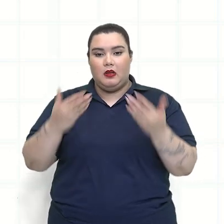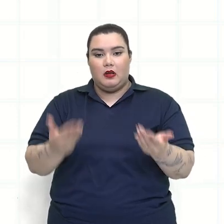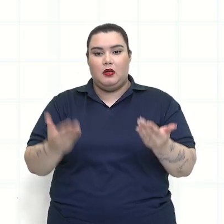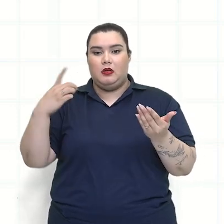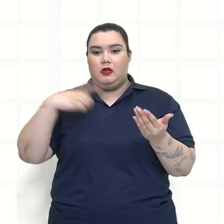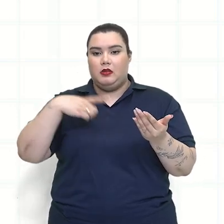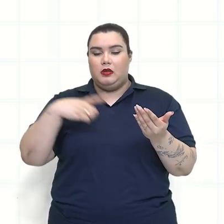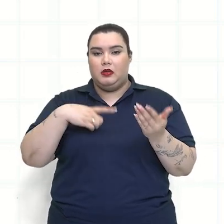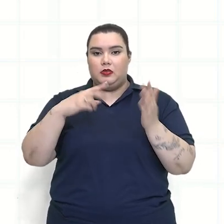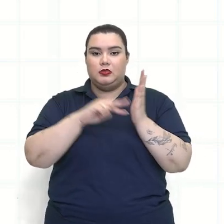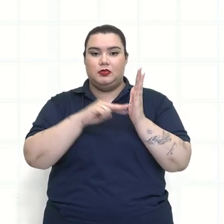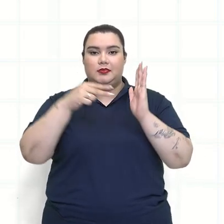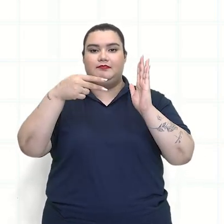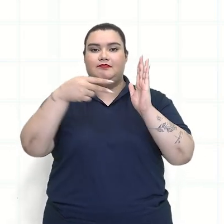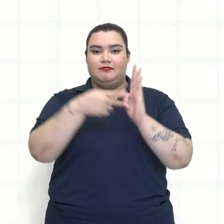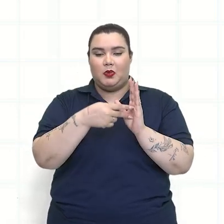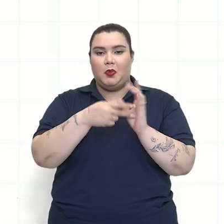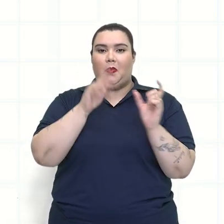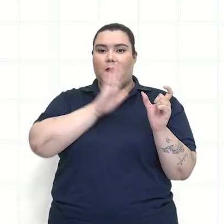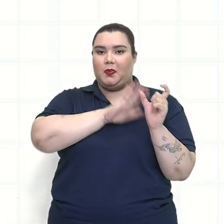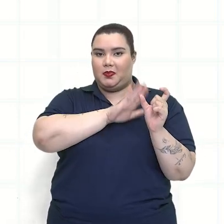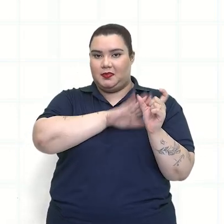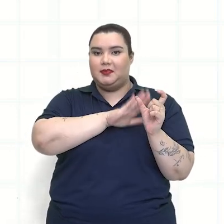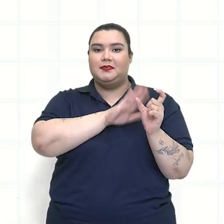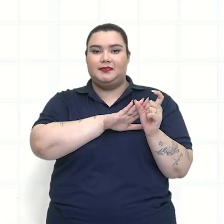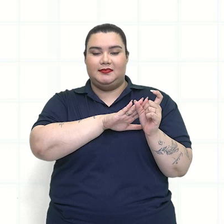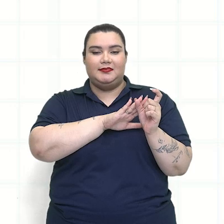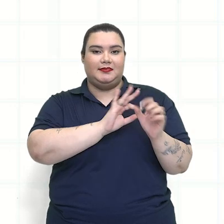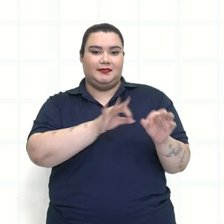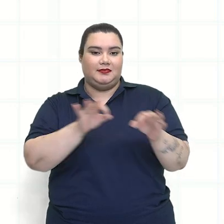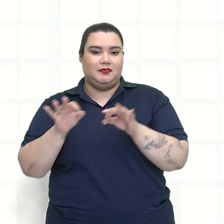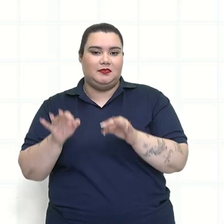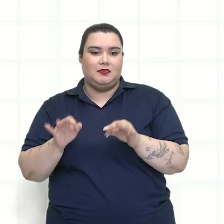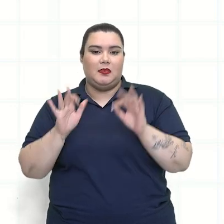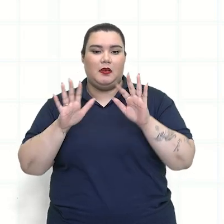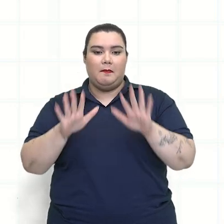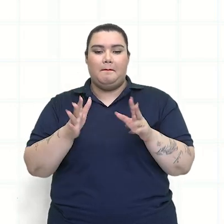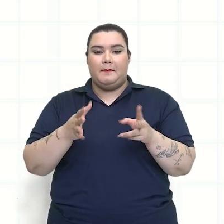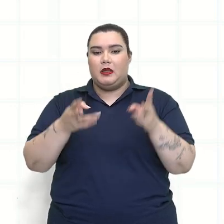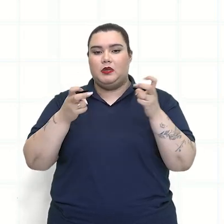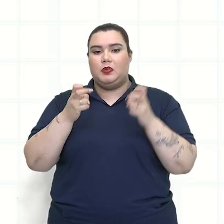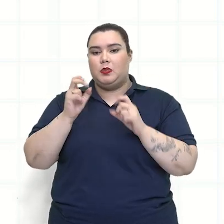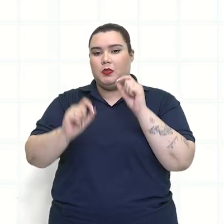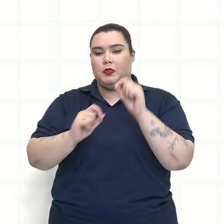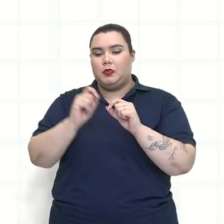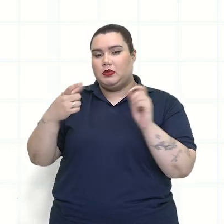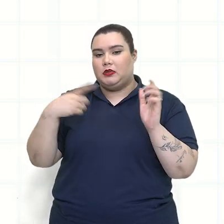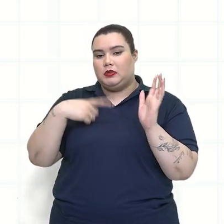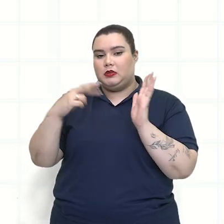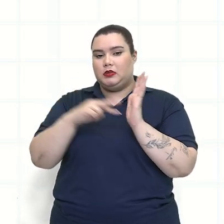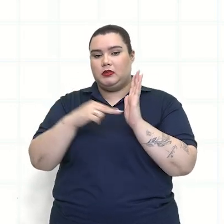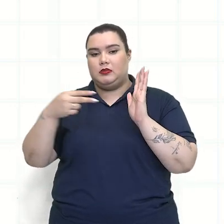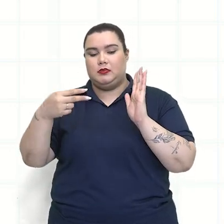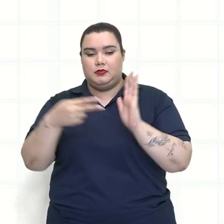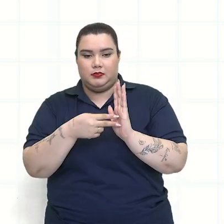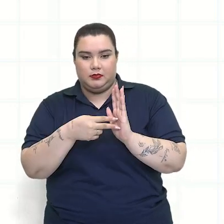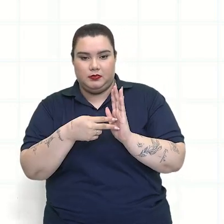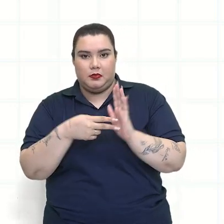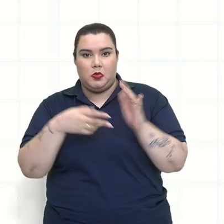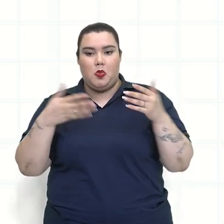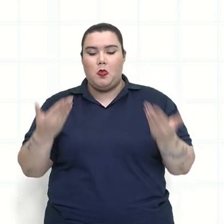no sentido conotativo. E vamos ver o que é que ela está significando, né?